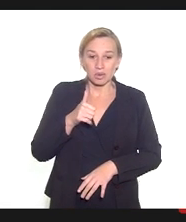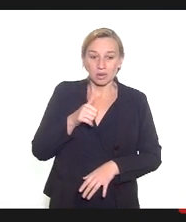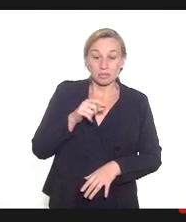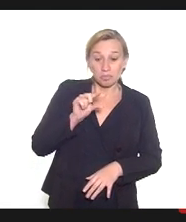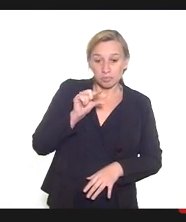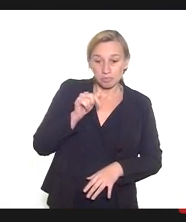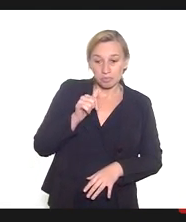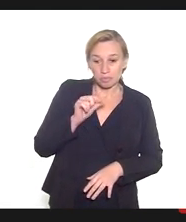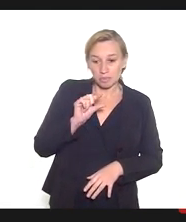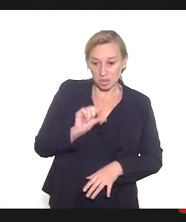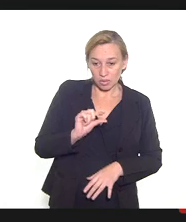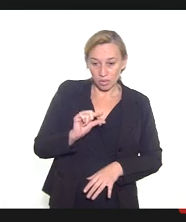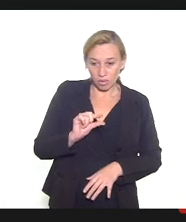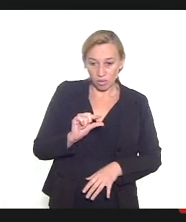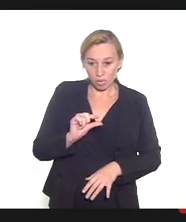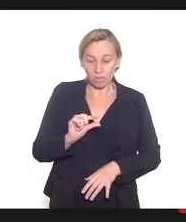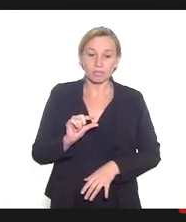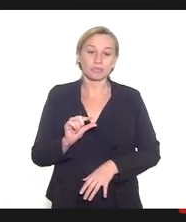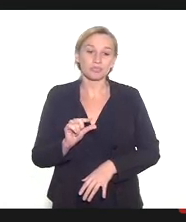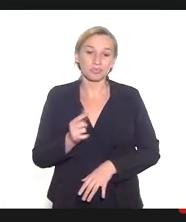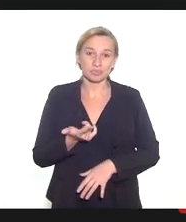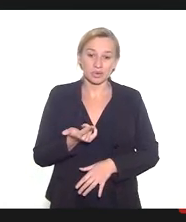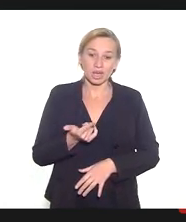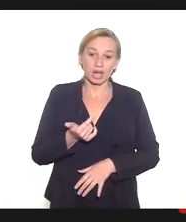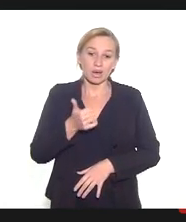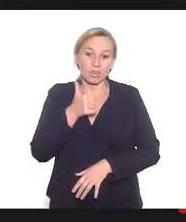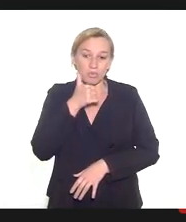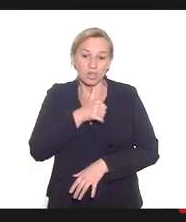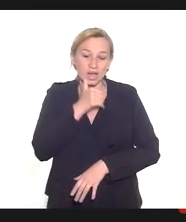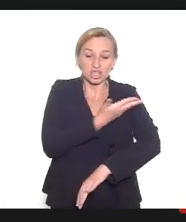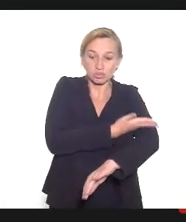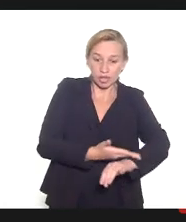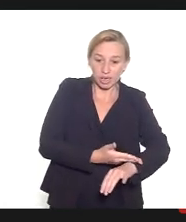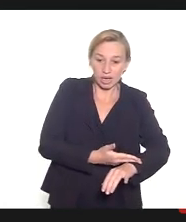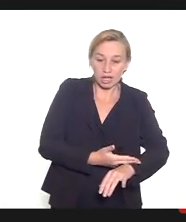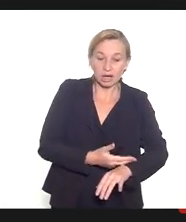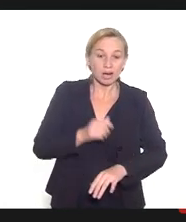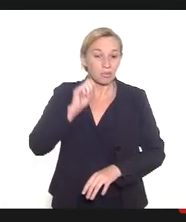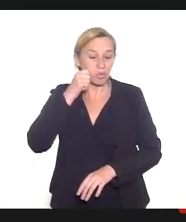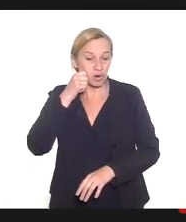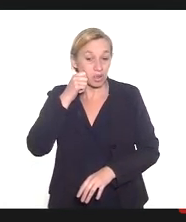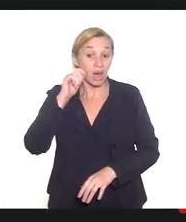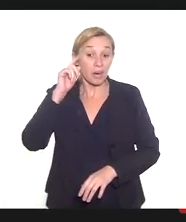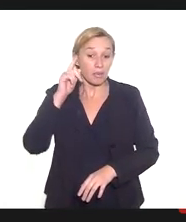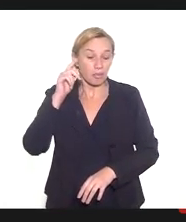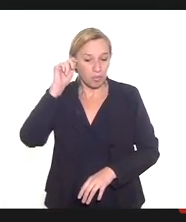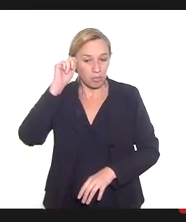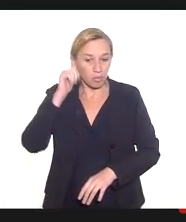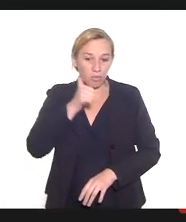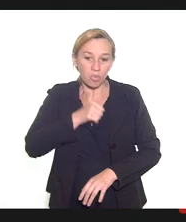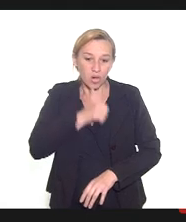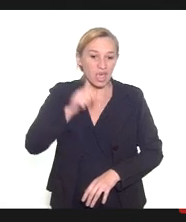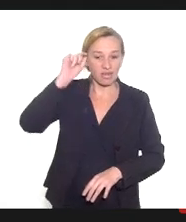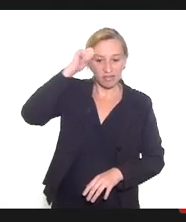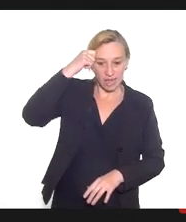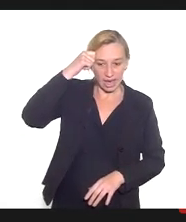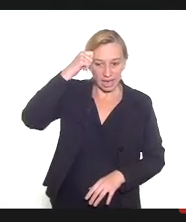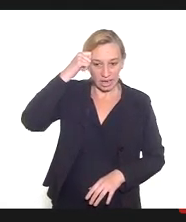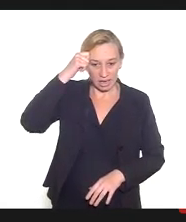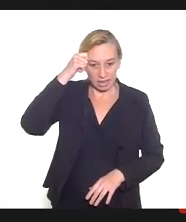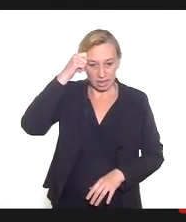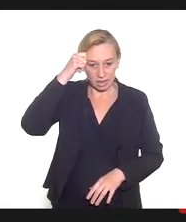também sempre o maior risco para mulheres negras para aquelas que não tinham acesso ao PSF